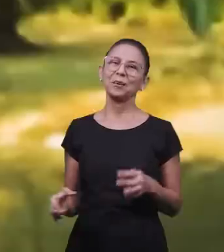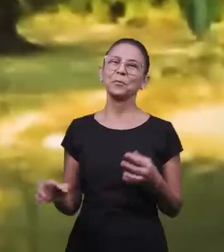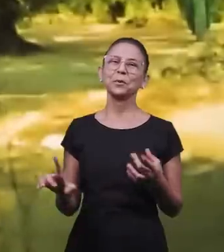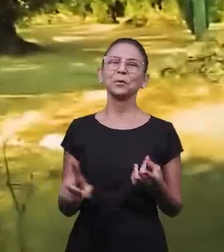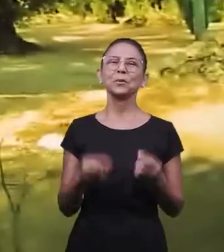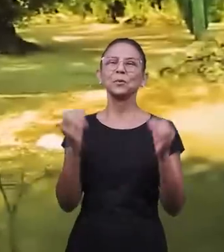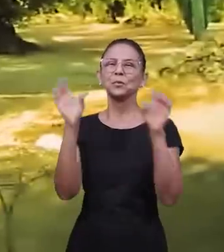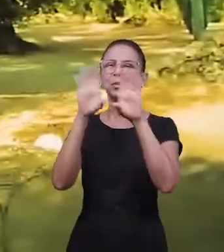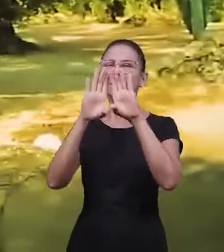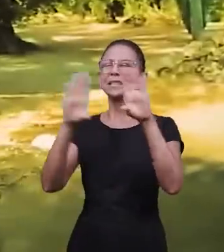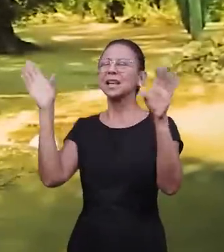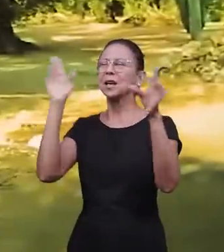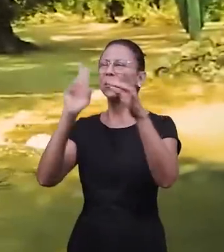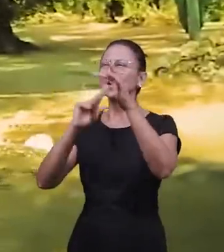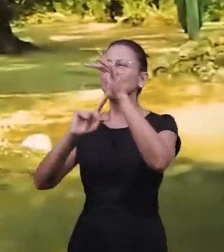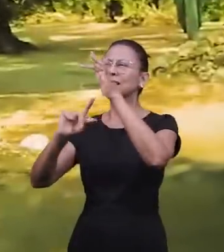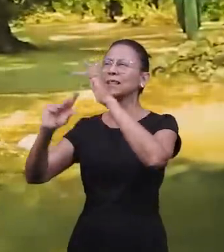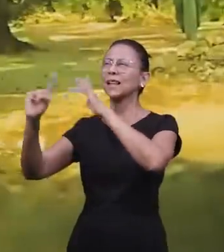concederei.